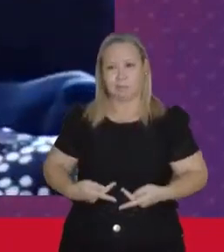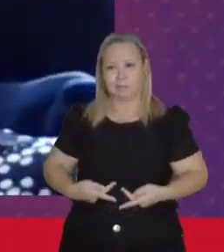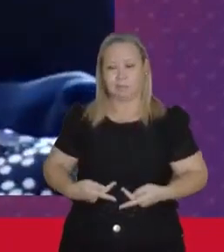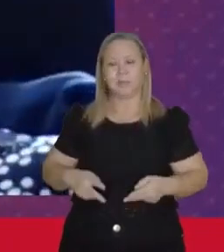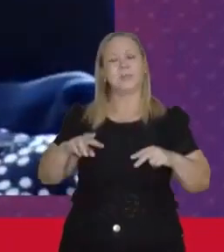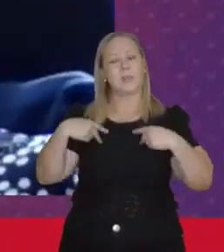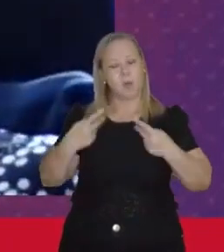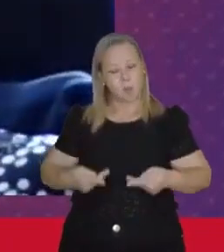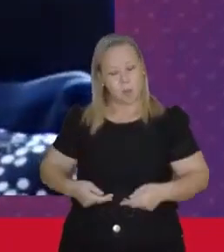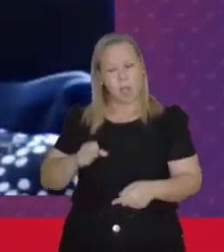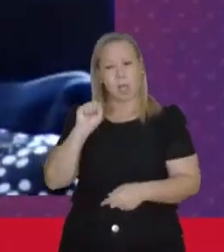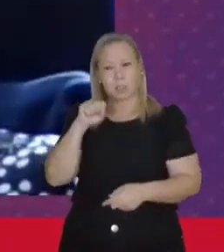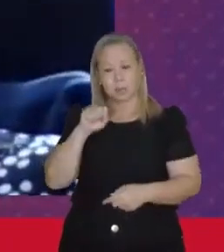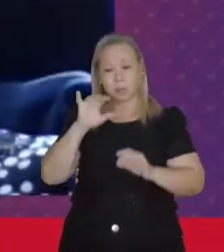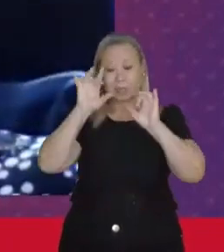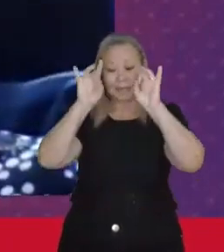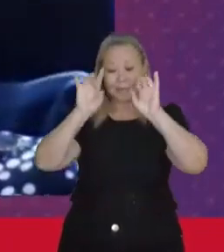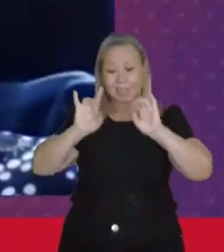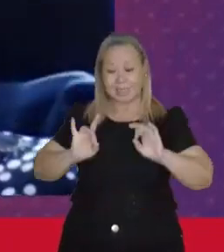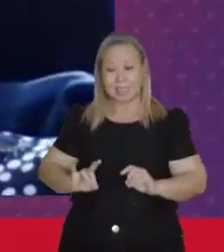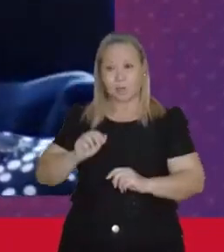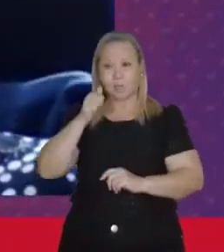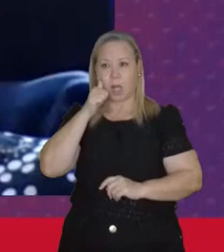das mulheres.